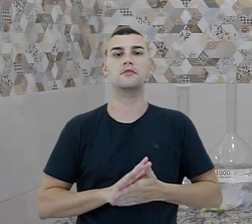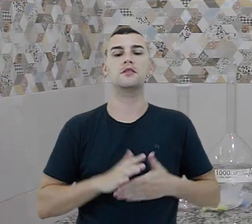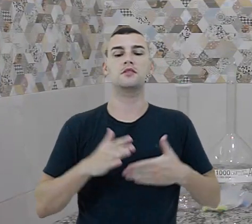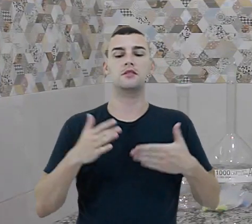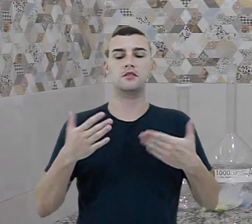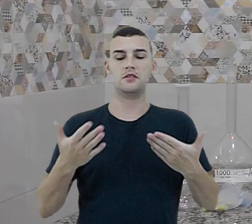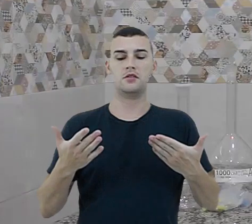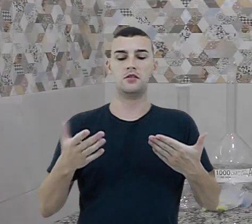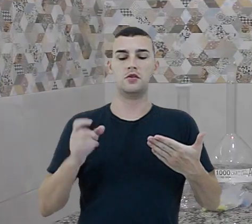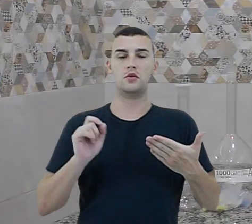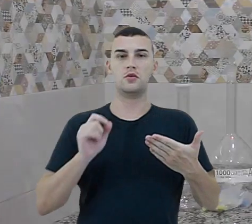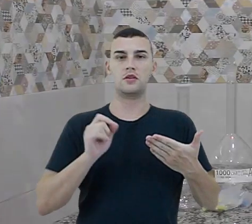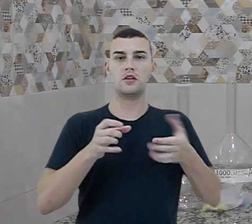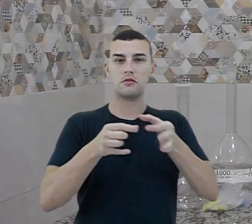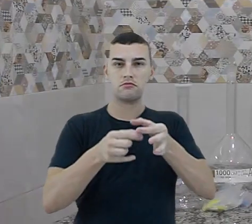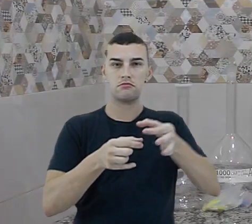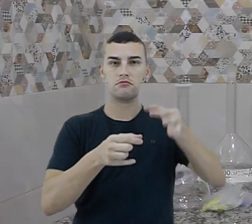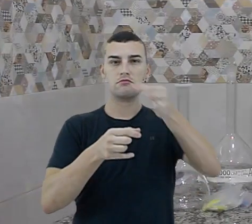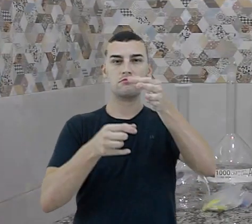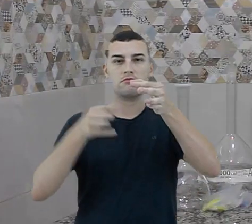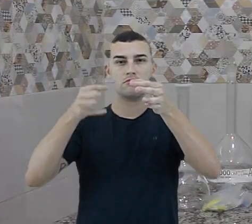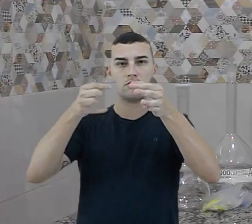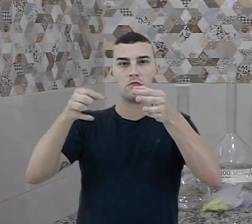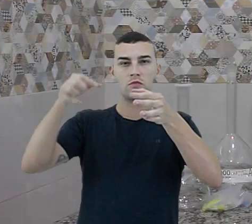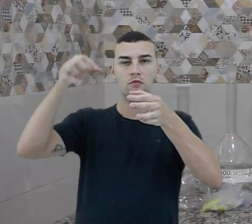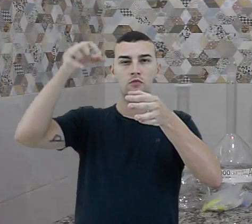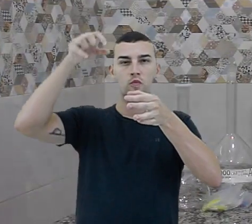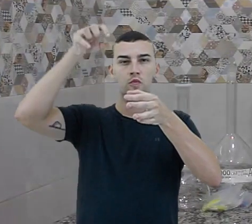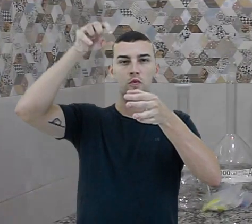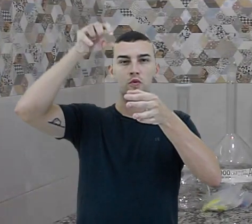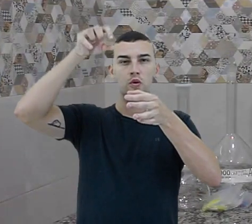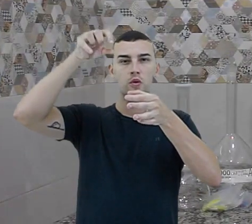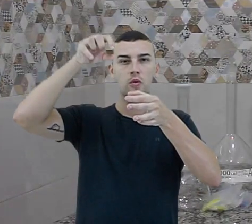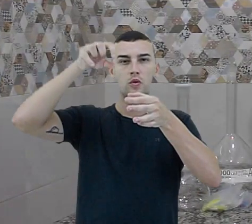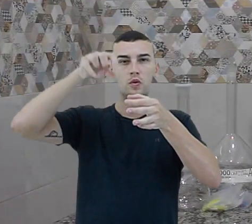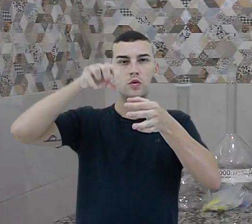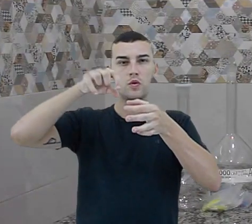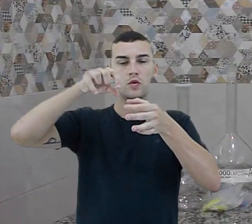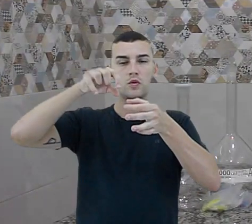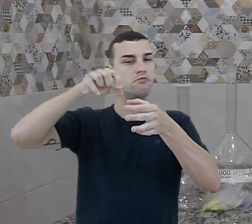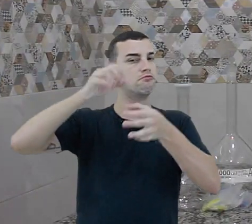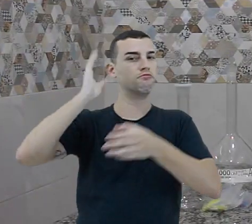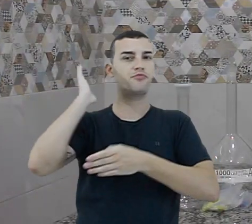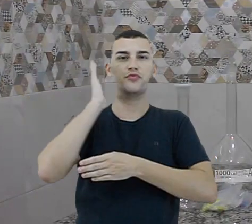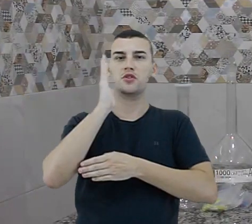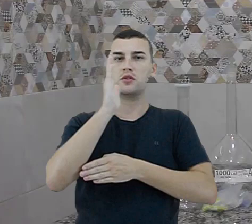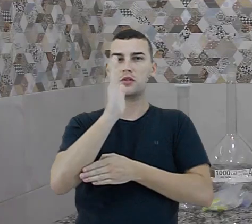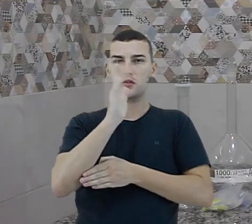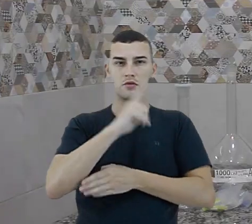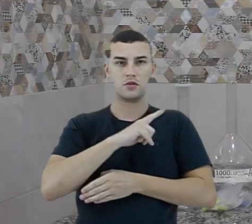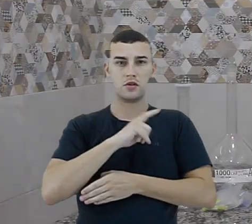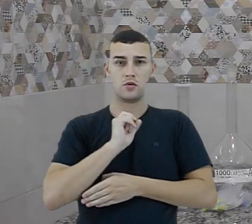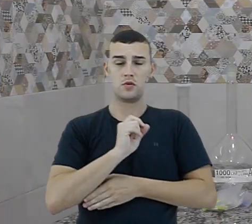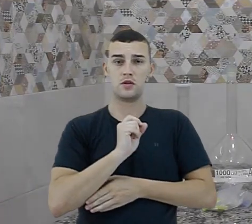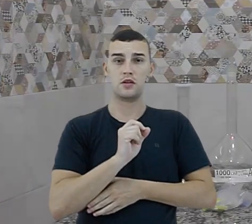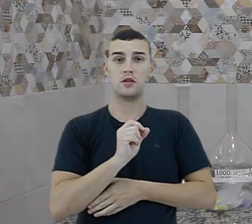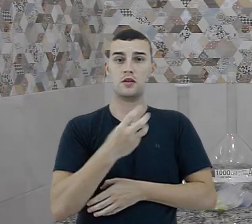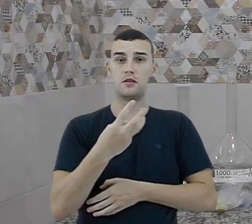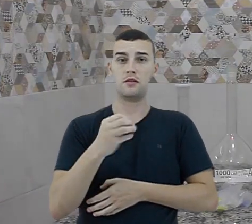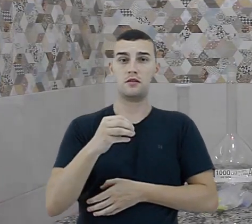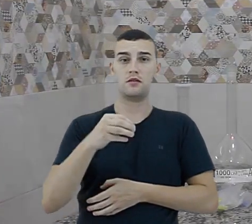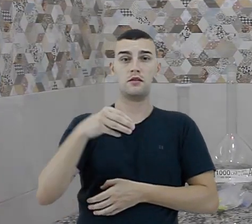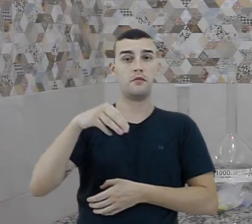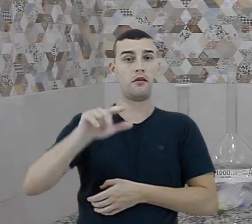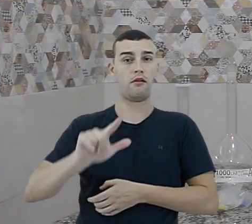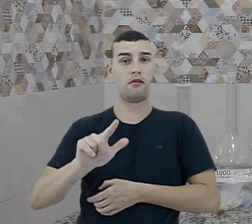sentido. Na minha transferência eu coloco em ângulo reto e vejo a parte mais inferior do menisco. Pronto, eu agora tenho aqui